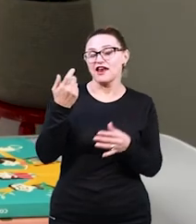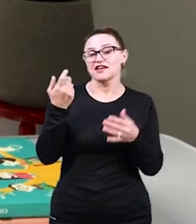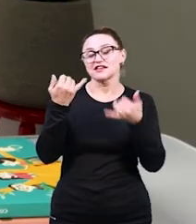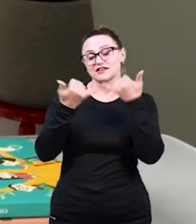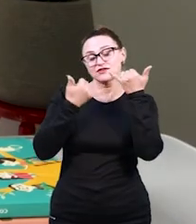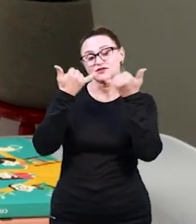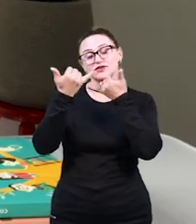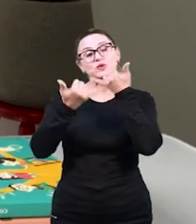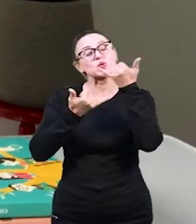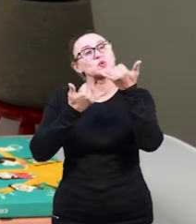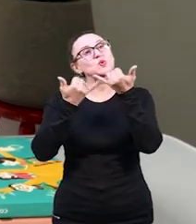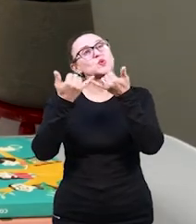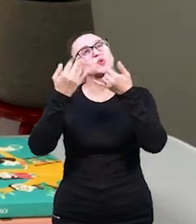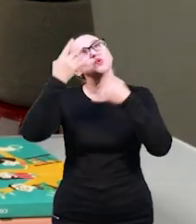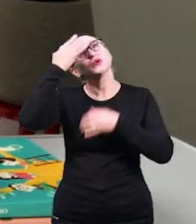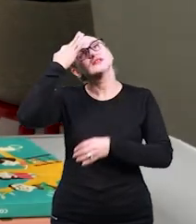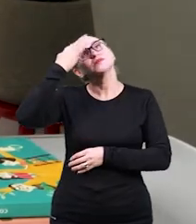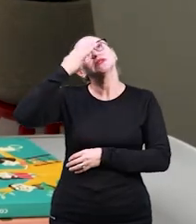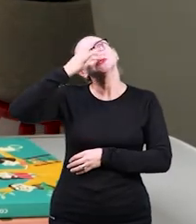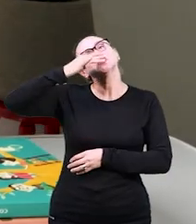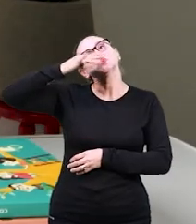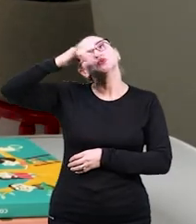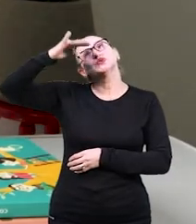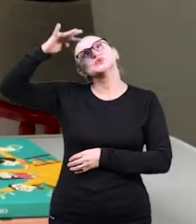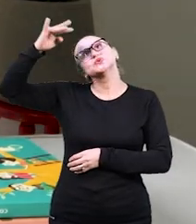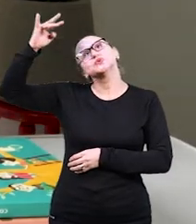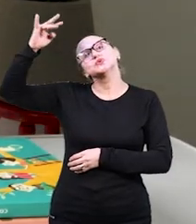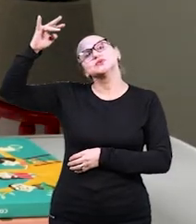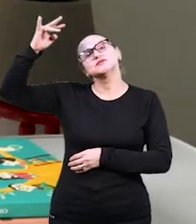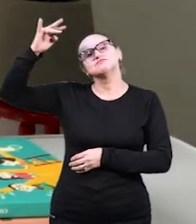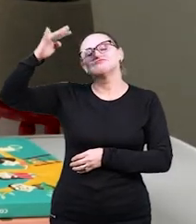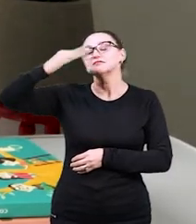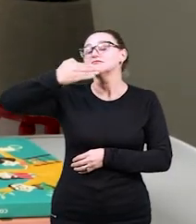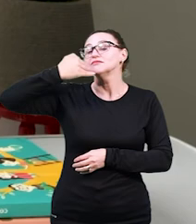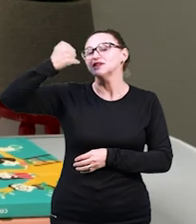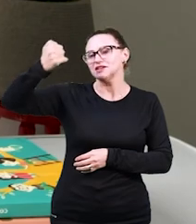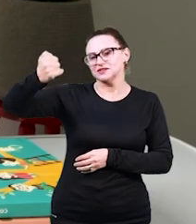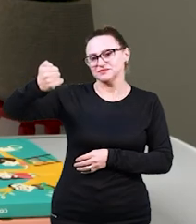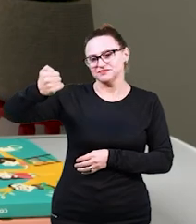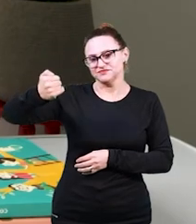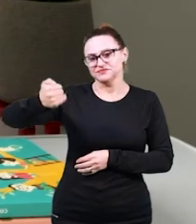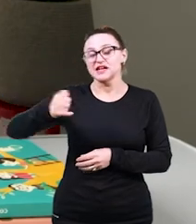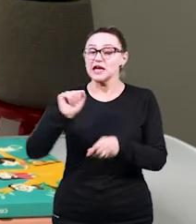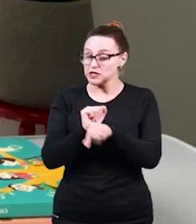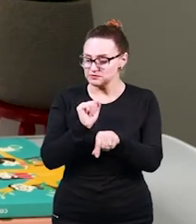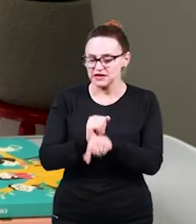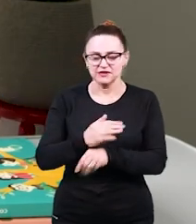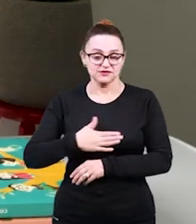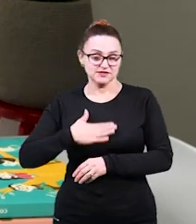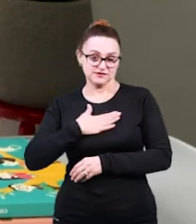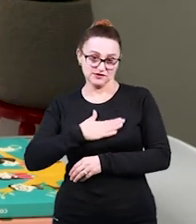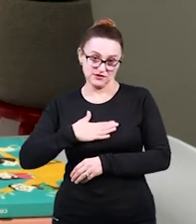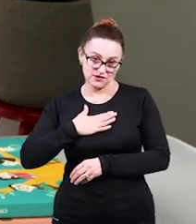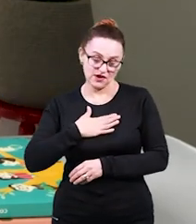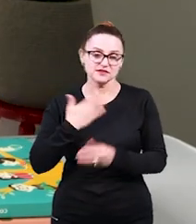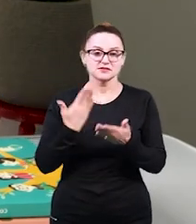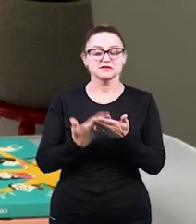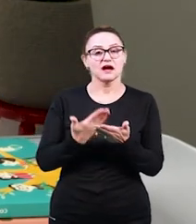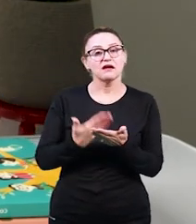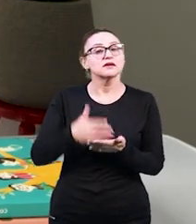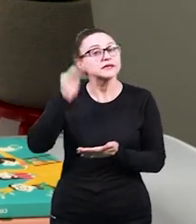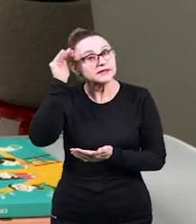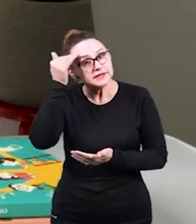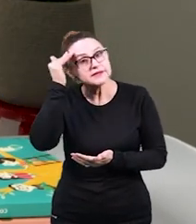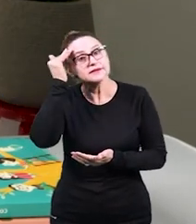a fantasia, né, esse mundo da imaginação prevalece. Espero que vocês tenham gostado da aula e que vocês